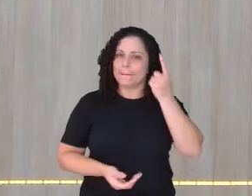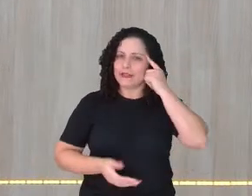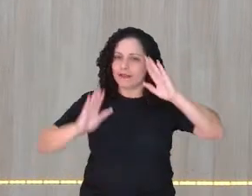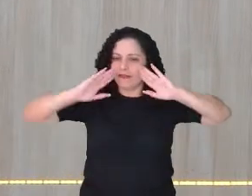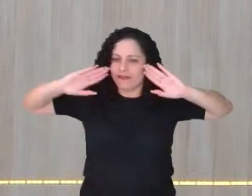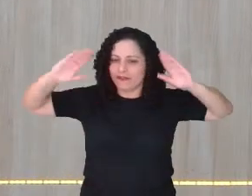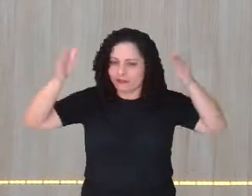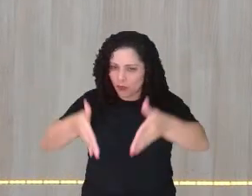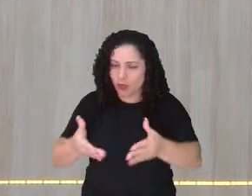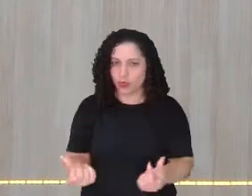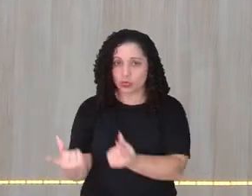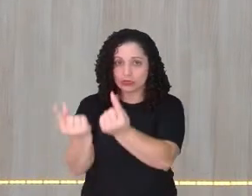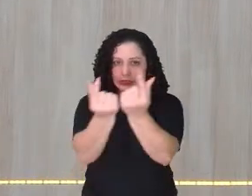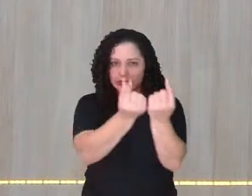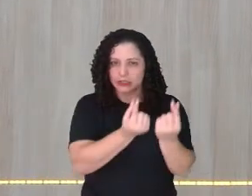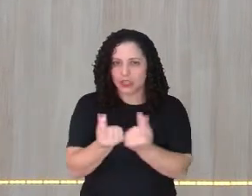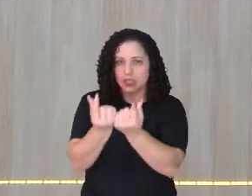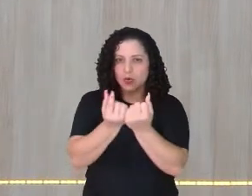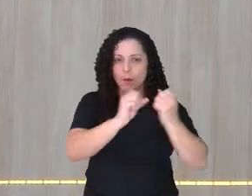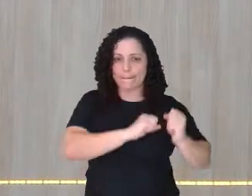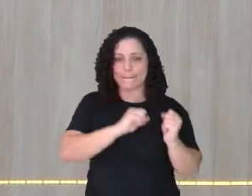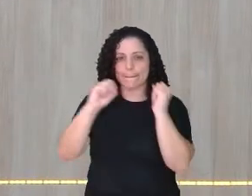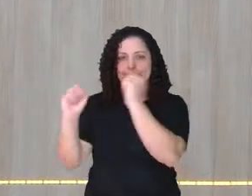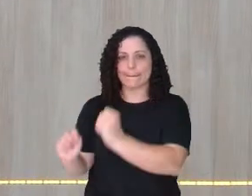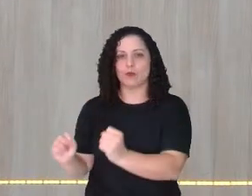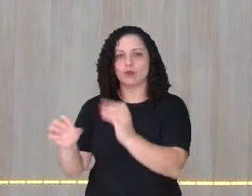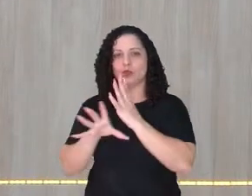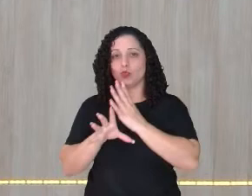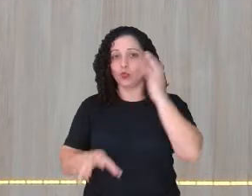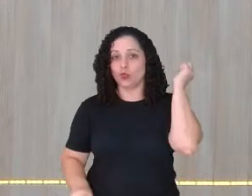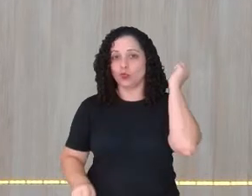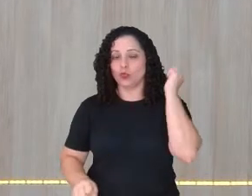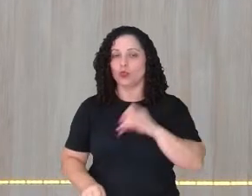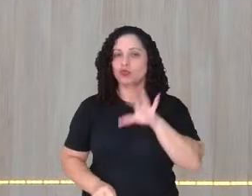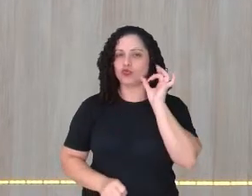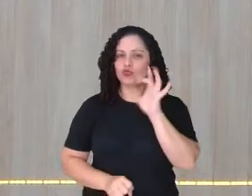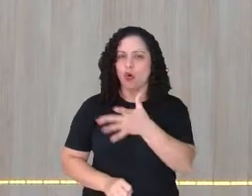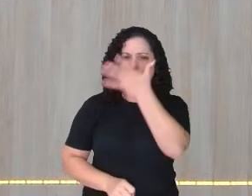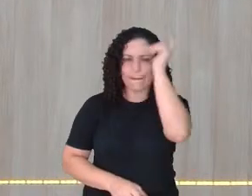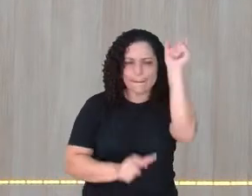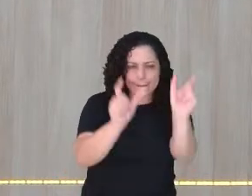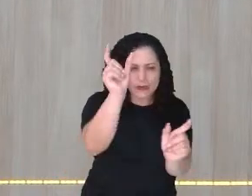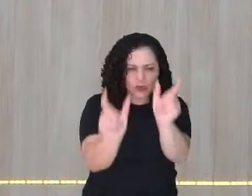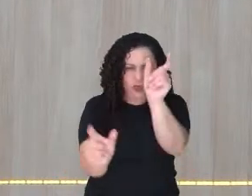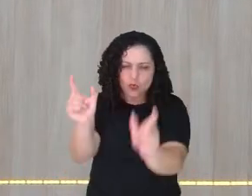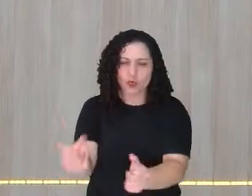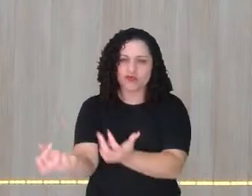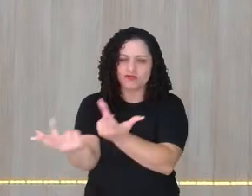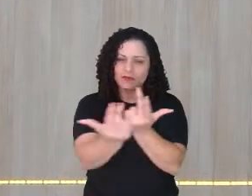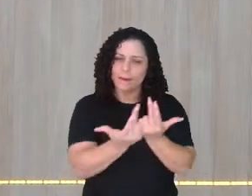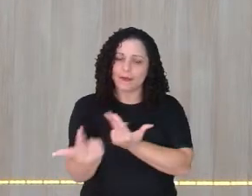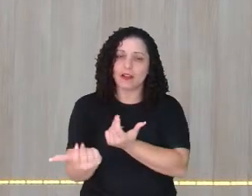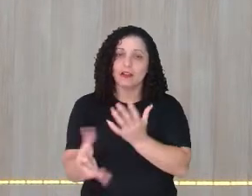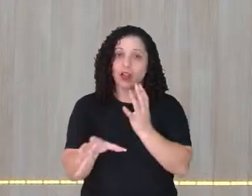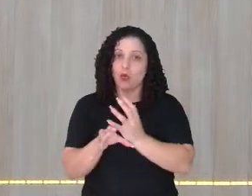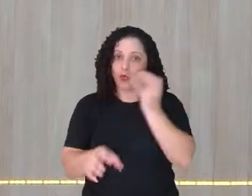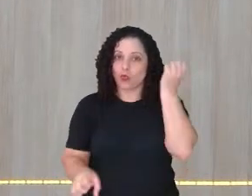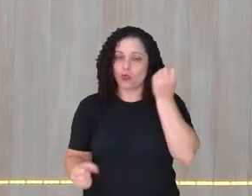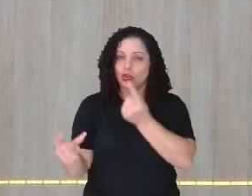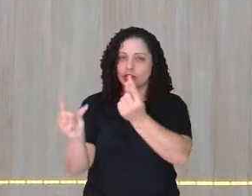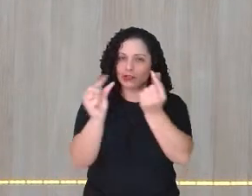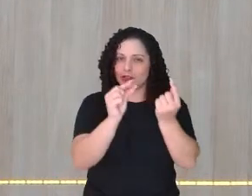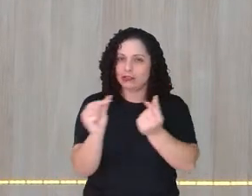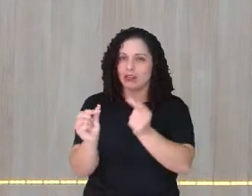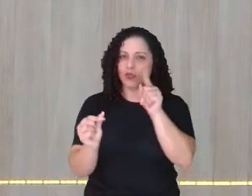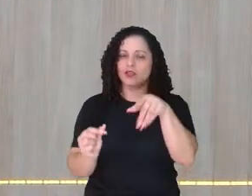no poder, no lucro, onde os seres humanos viram só números, lucro, a gente sabe que é